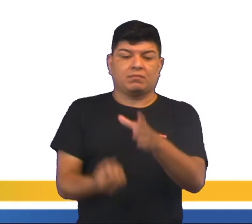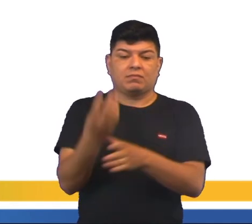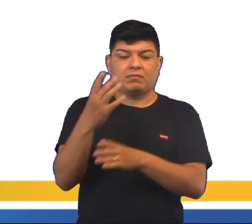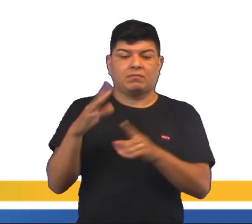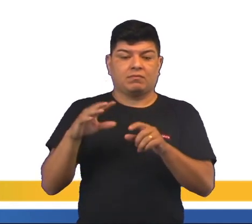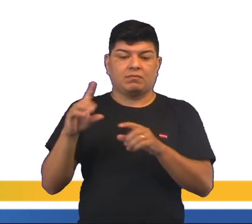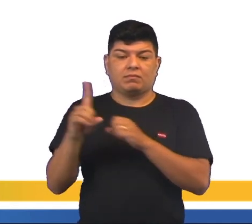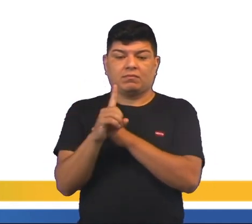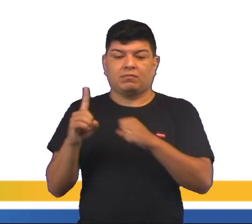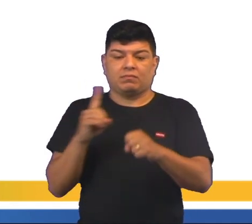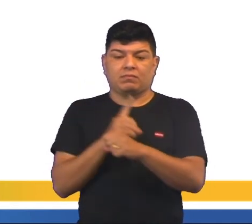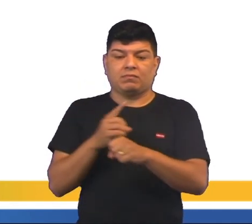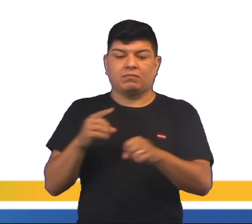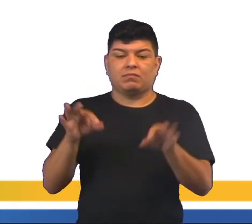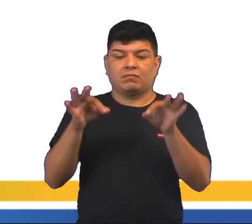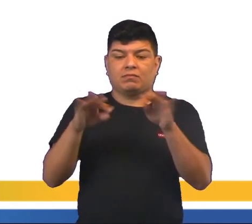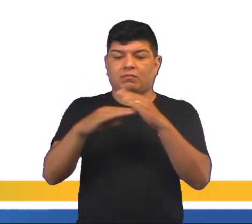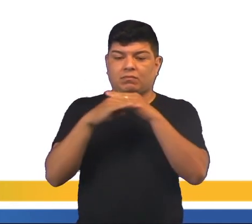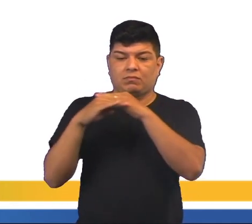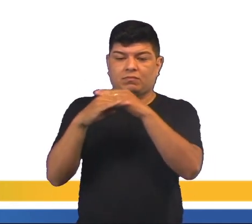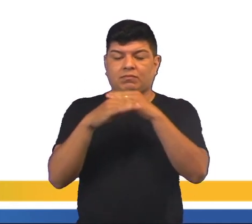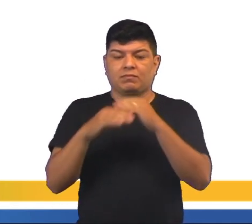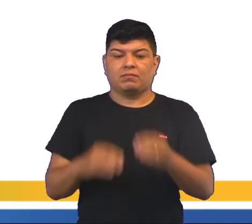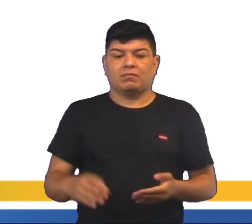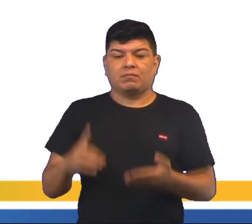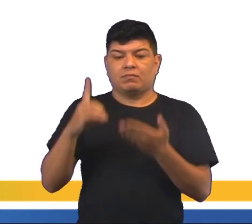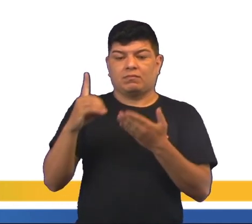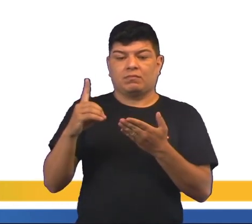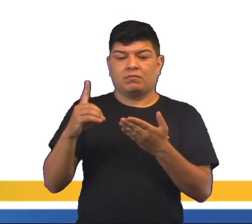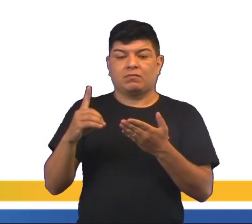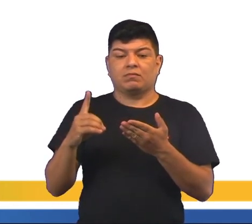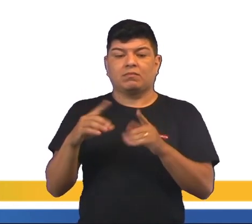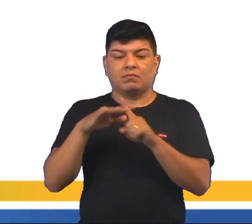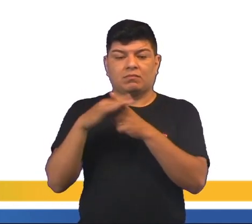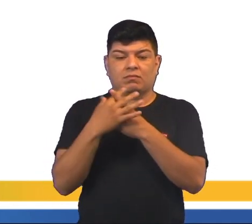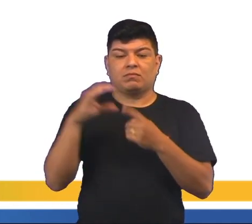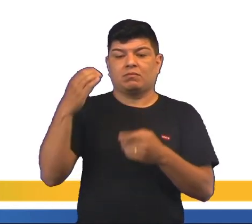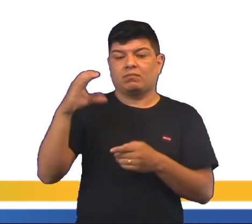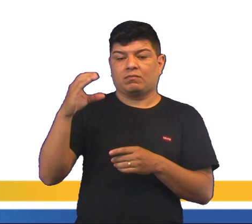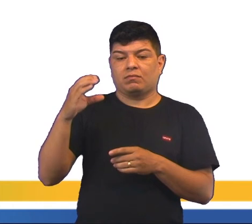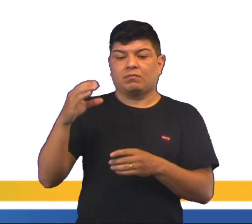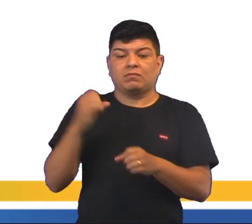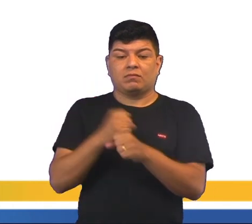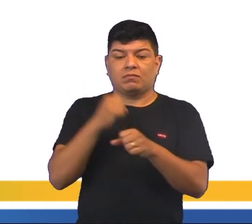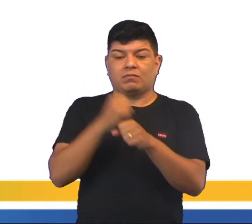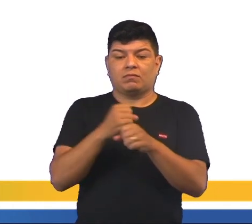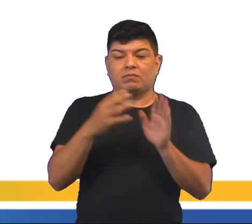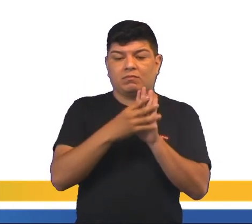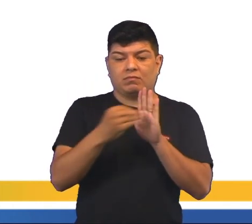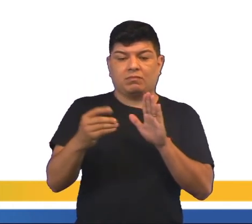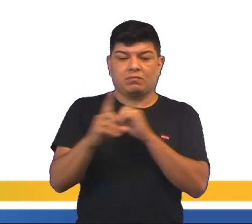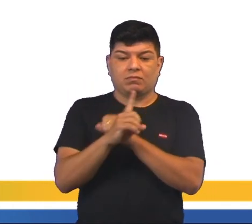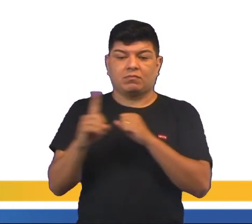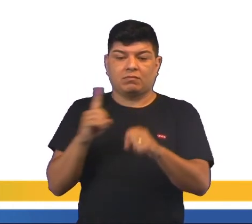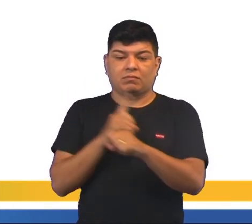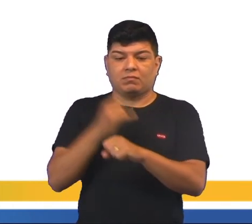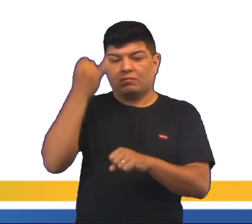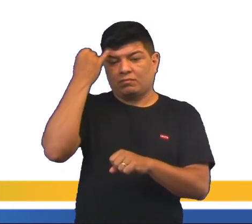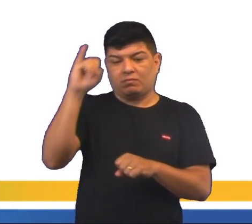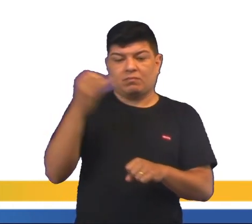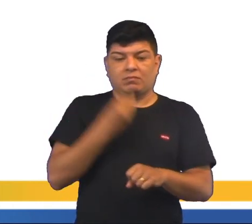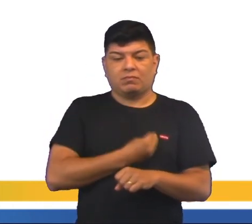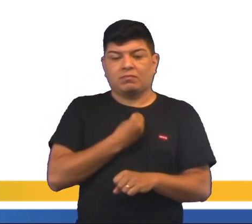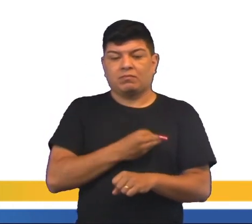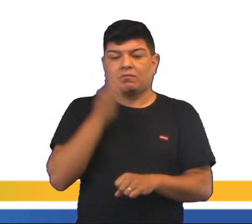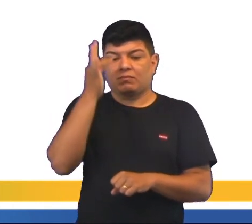a criação de uma sociedade justa e igualitária. Letra D. O socialismo científico constrói modelos de sociedades